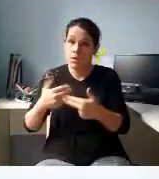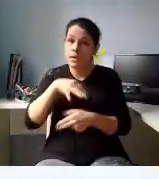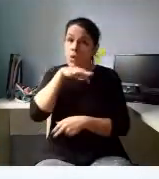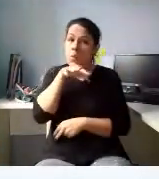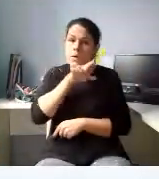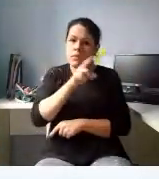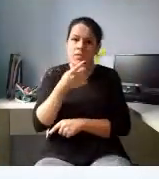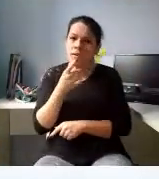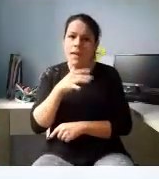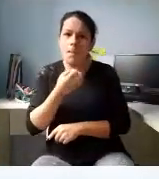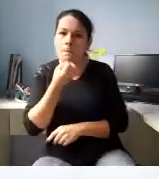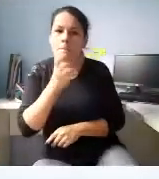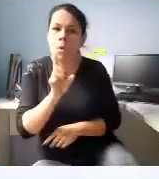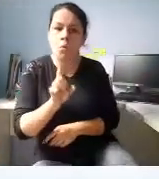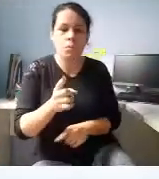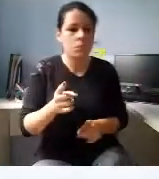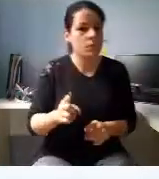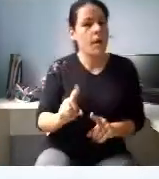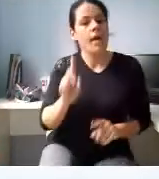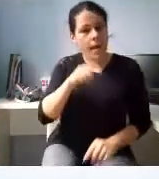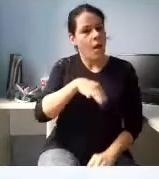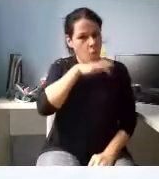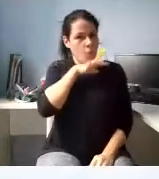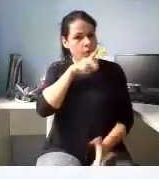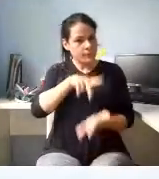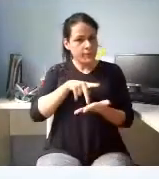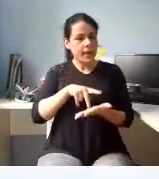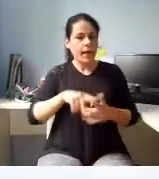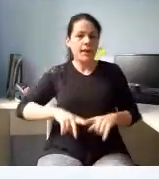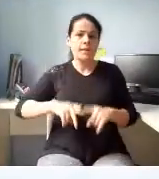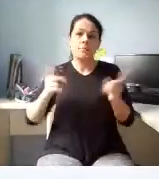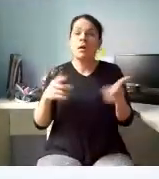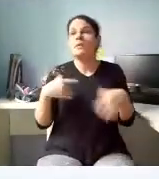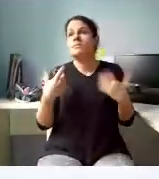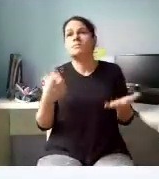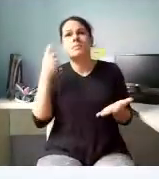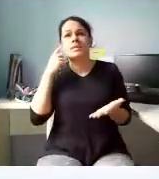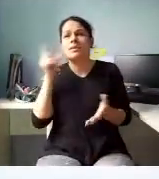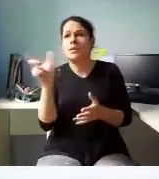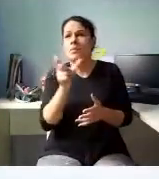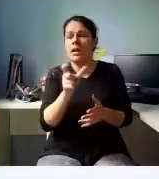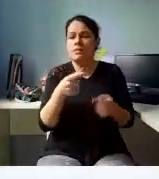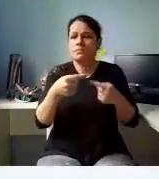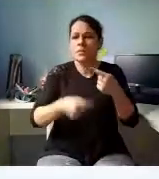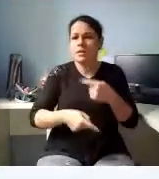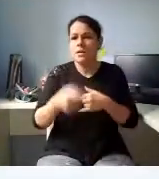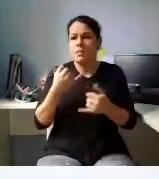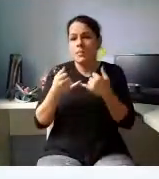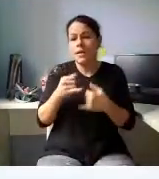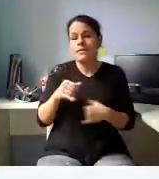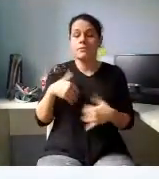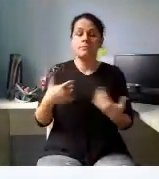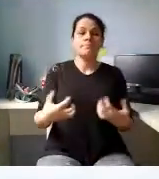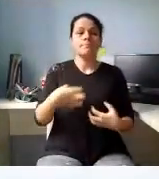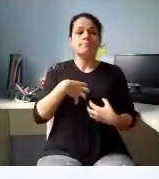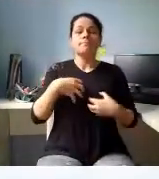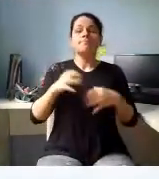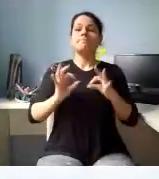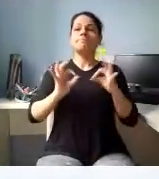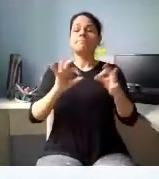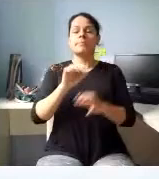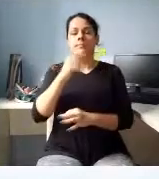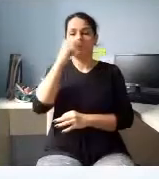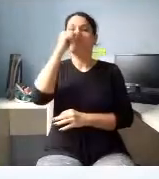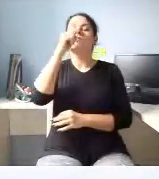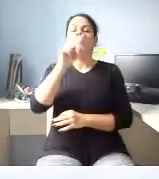que isso seria bom, mas por uma espécie de, vou usar um termo até pesado aqui, por uma espécie de vaidade do presidente para